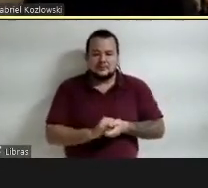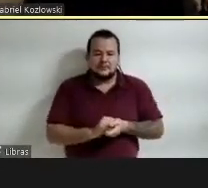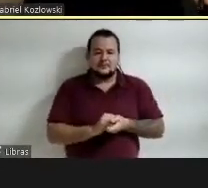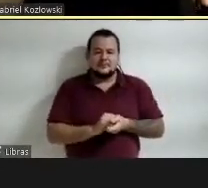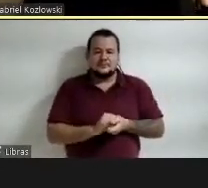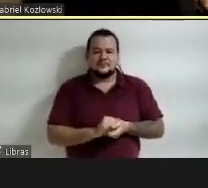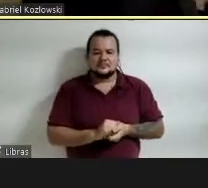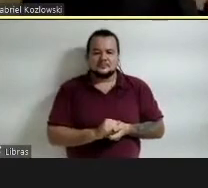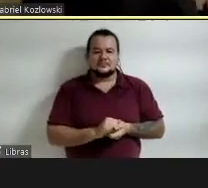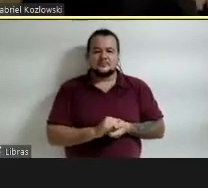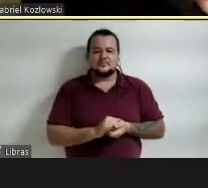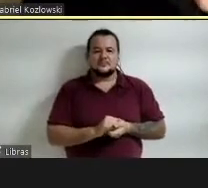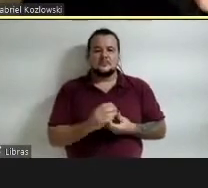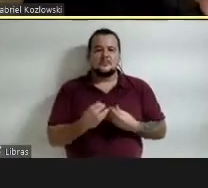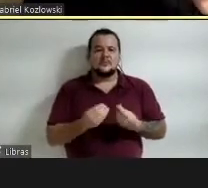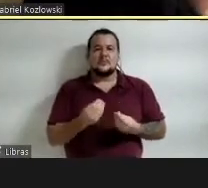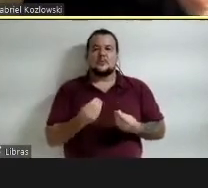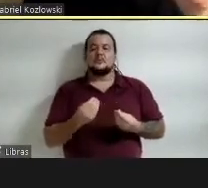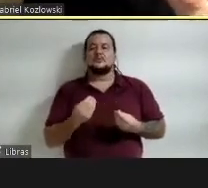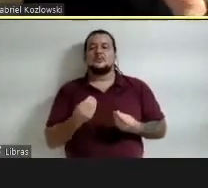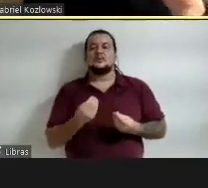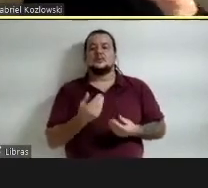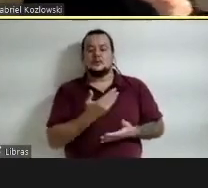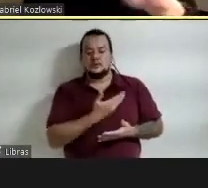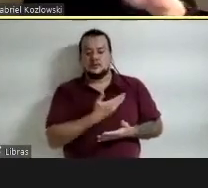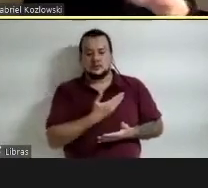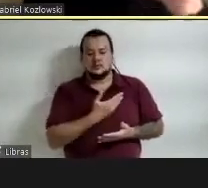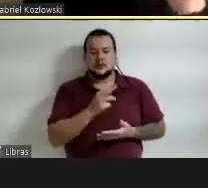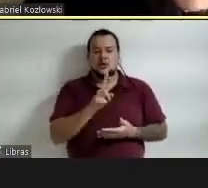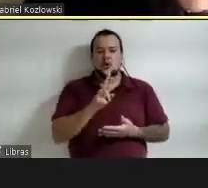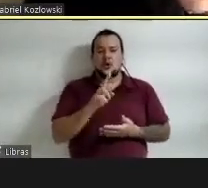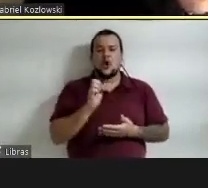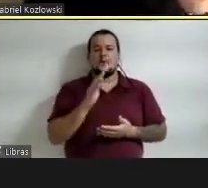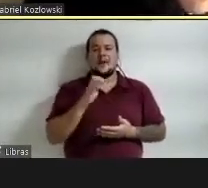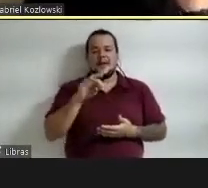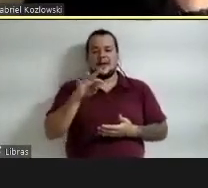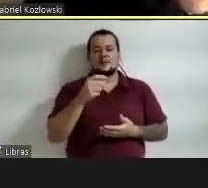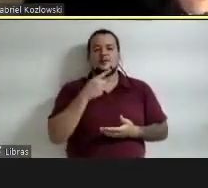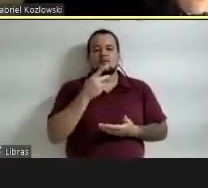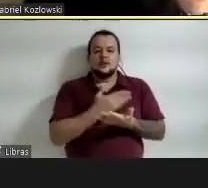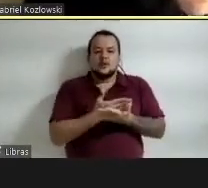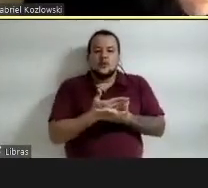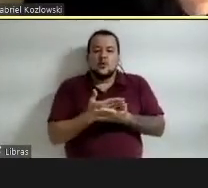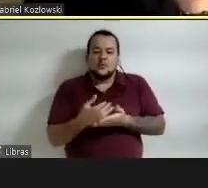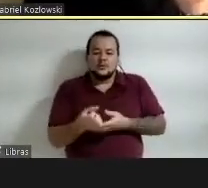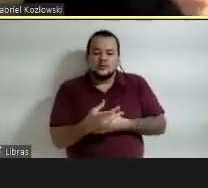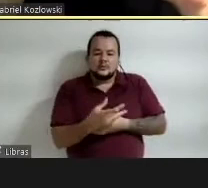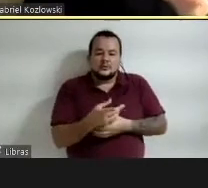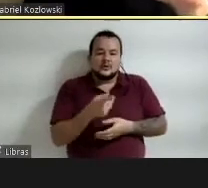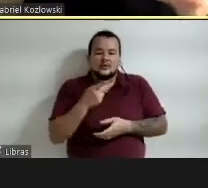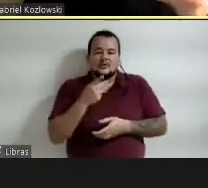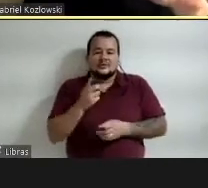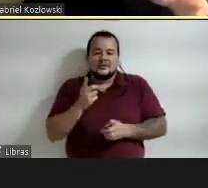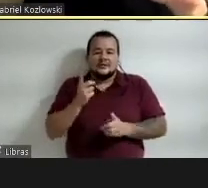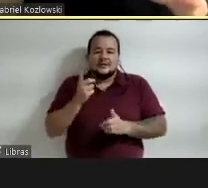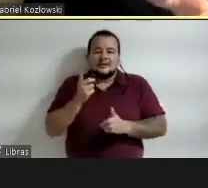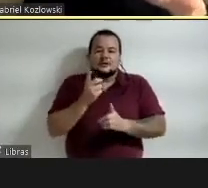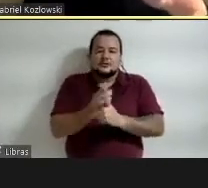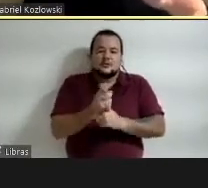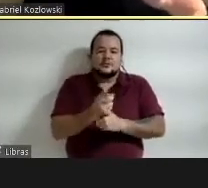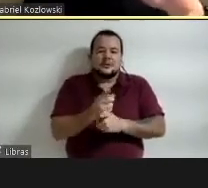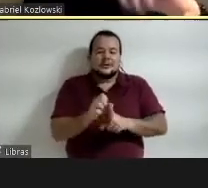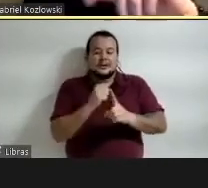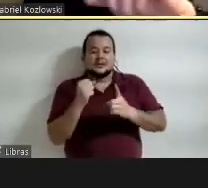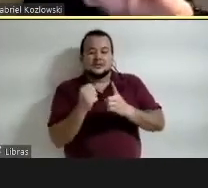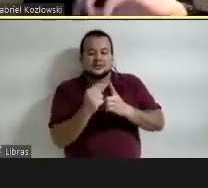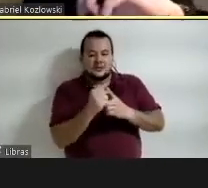Unger coloca, o início do modernismo foi desencadeado pela descoberta que a sociedade é construída por nós, e,